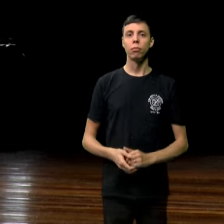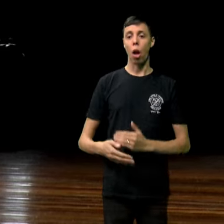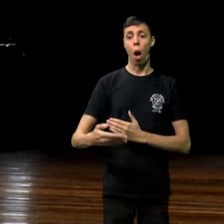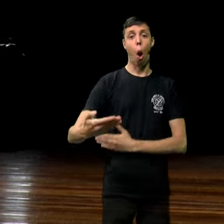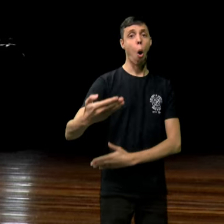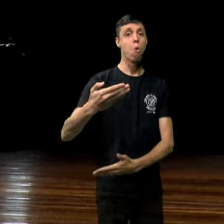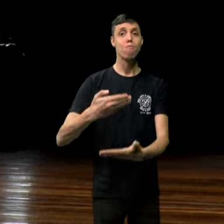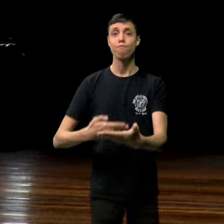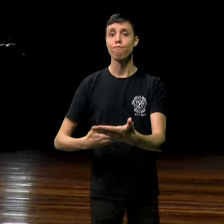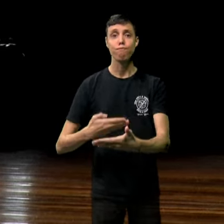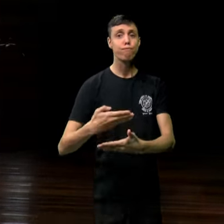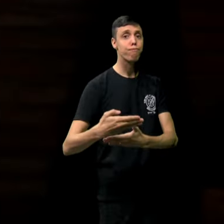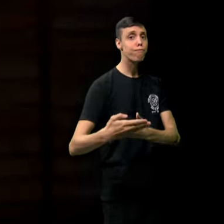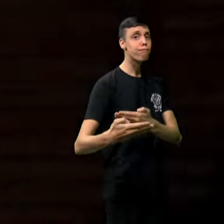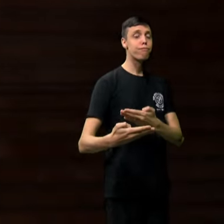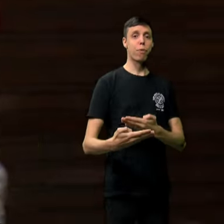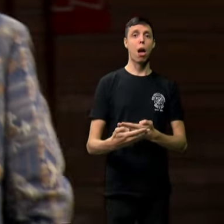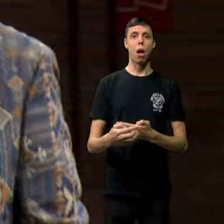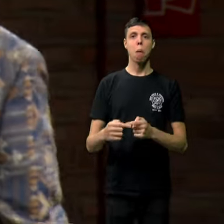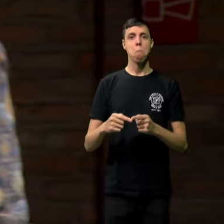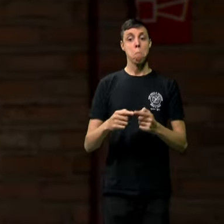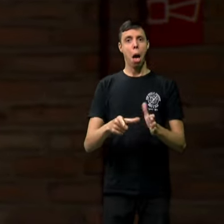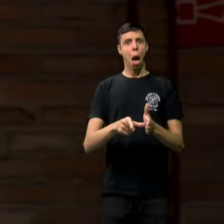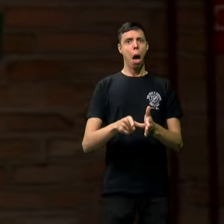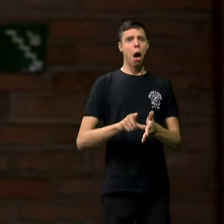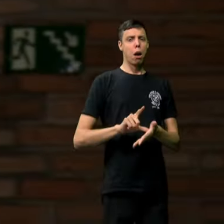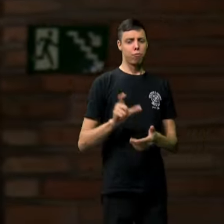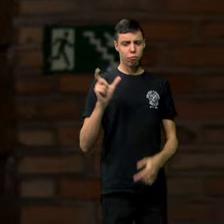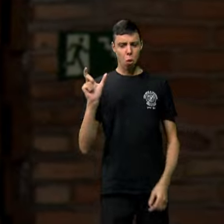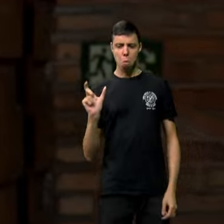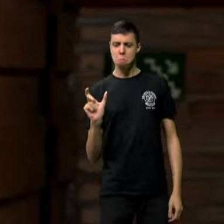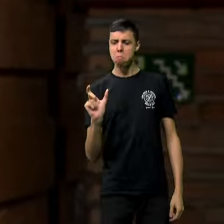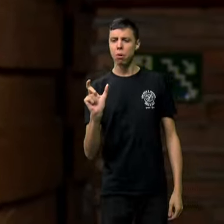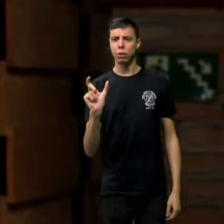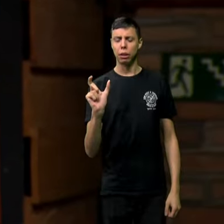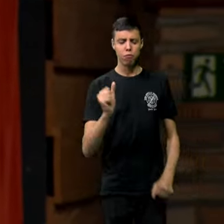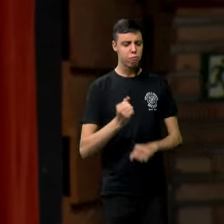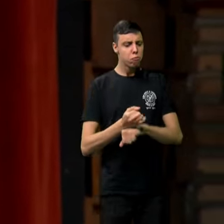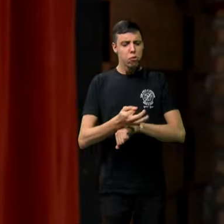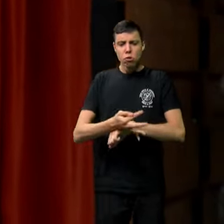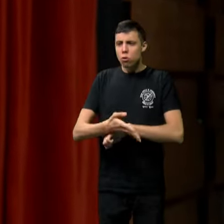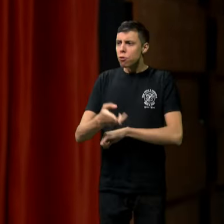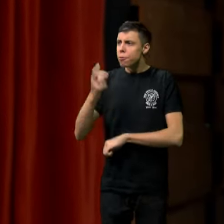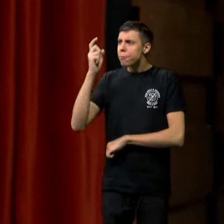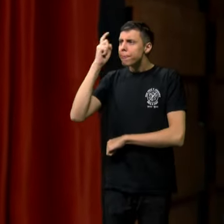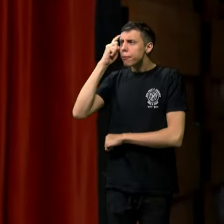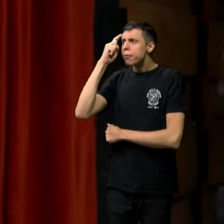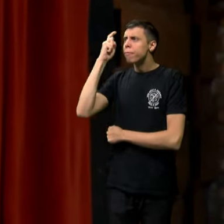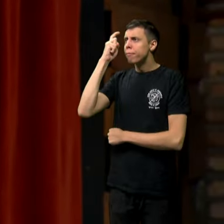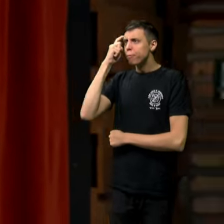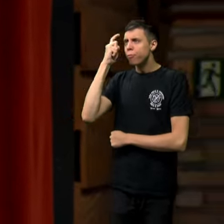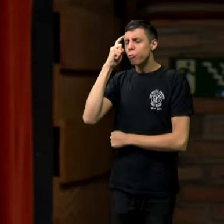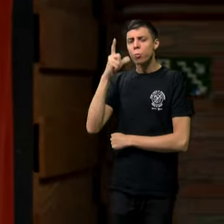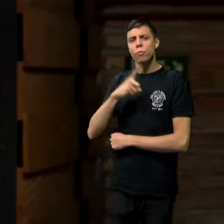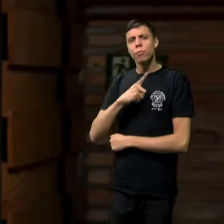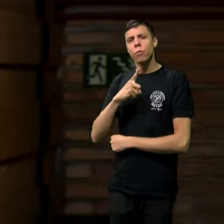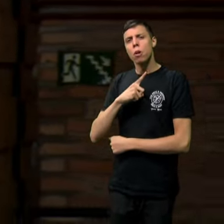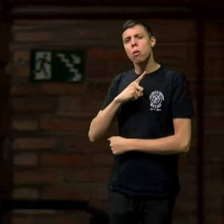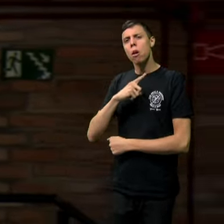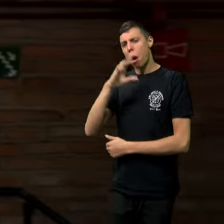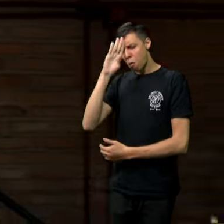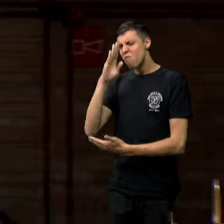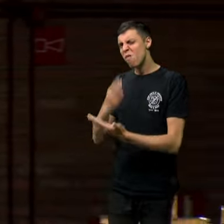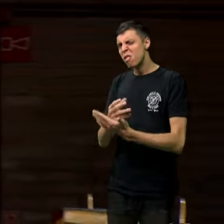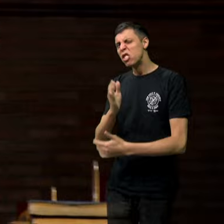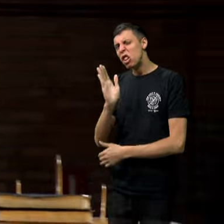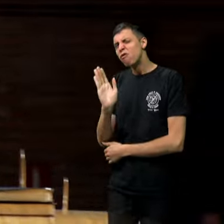Mas tenho que deixar uma palavra para você. Uma palavra que me atormentou a noite toda. Eu tenho plena consciência que muitos de vocês já escutaram